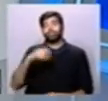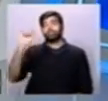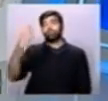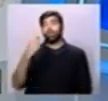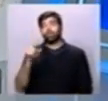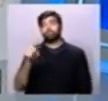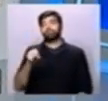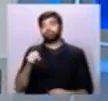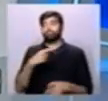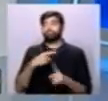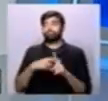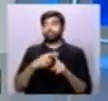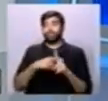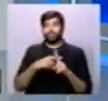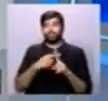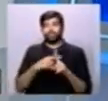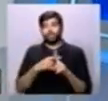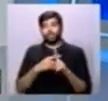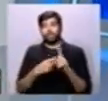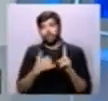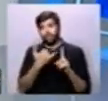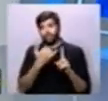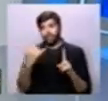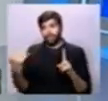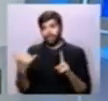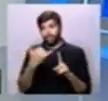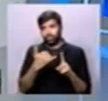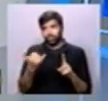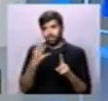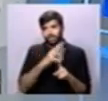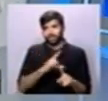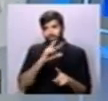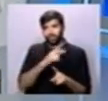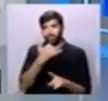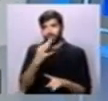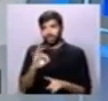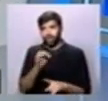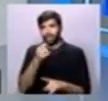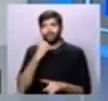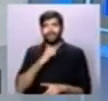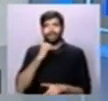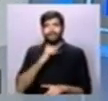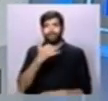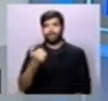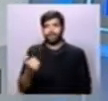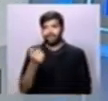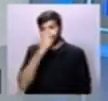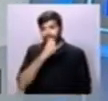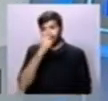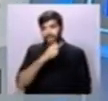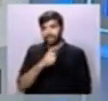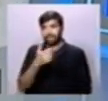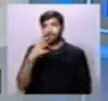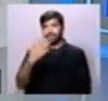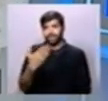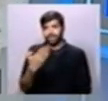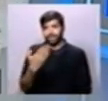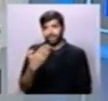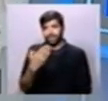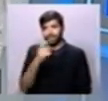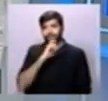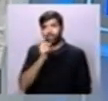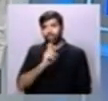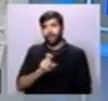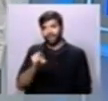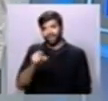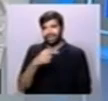com as temperaturas a atingir os 22 graus em Lisboa, 24 em Leiria, 25 para Santarém, 17 graus na